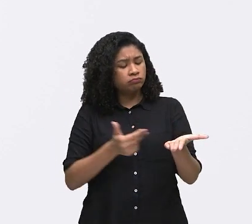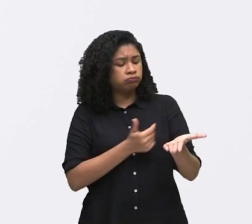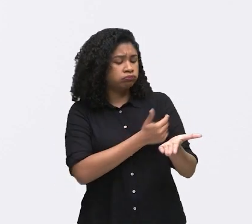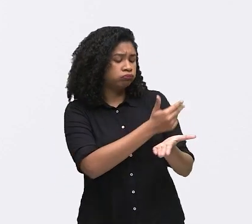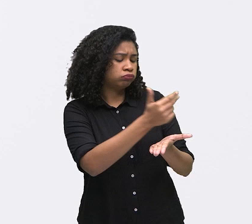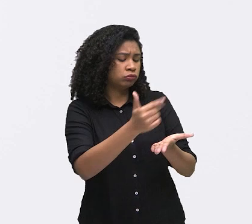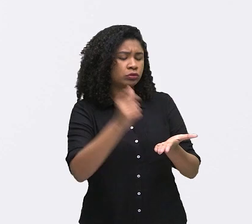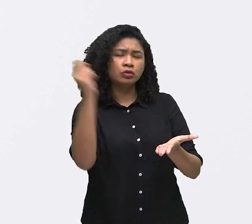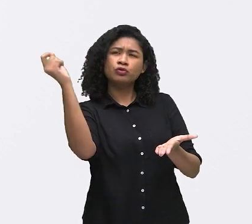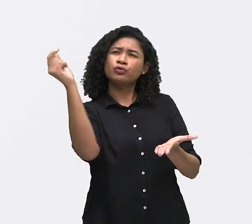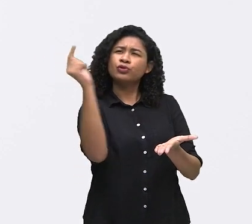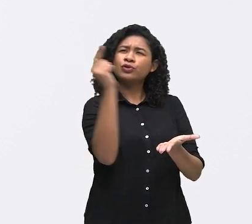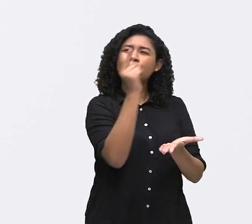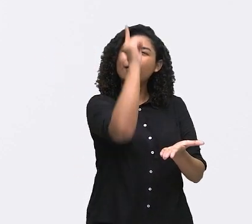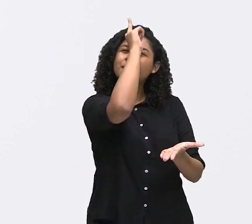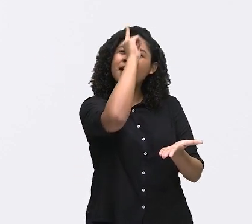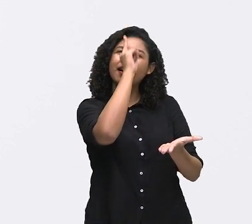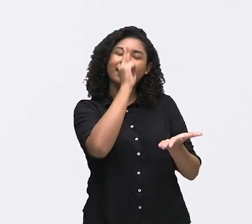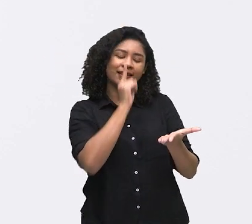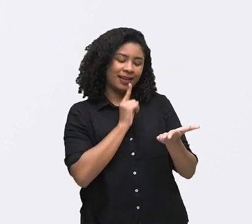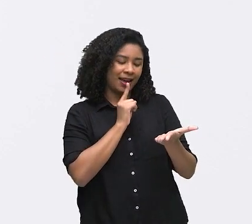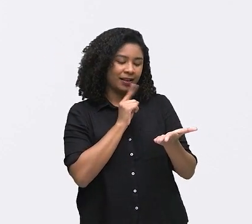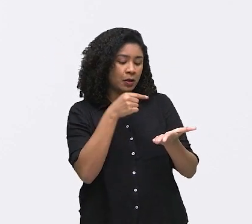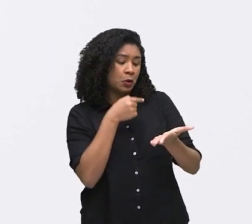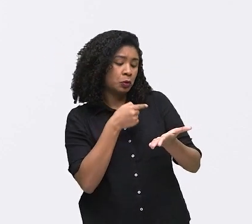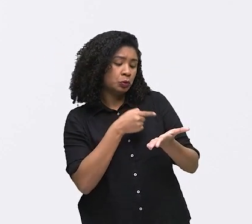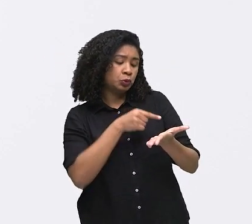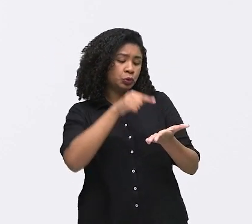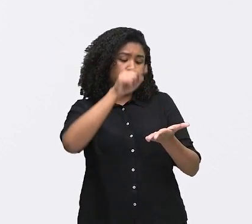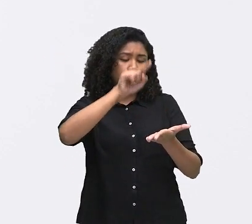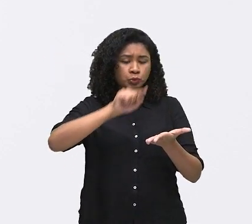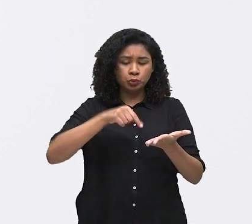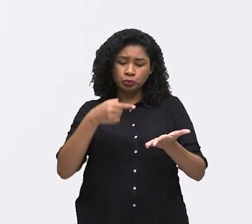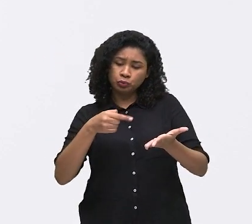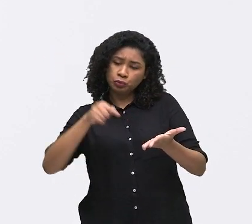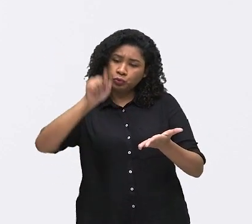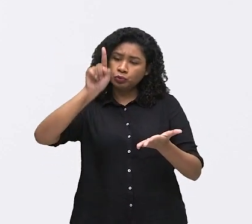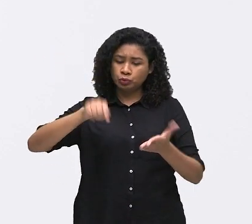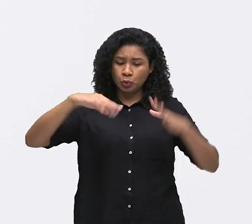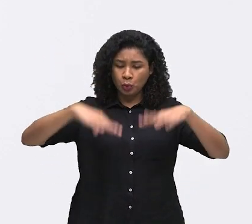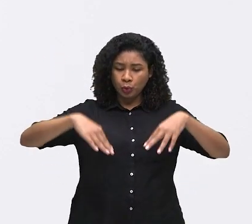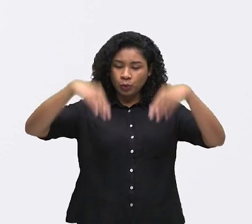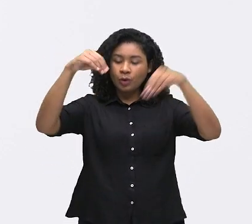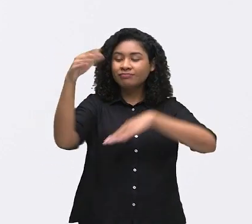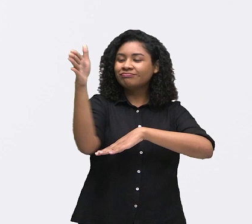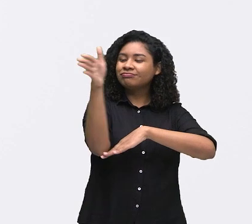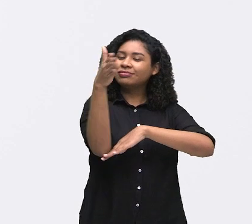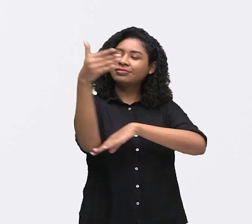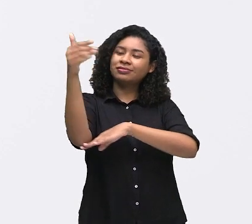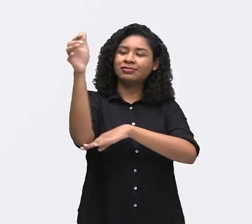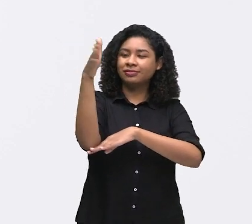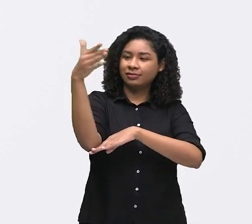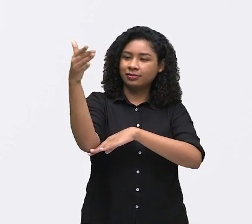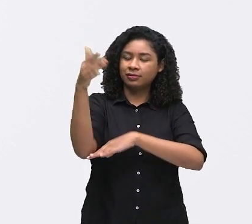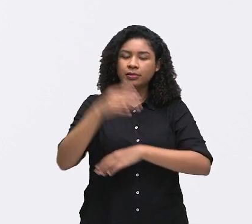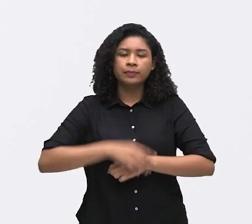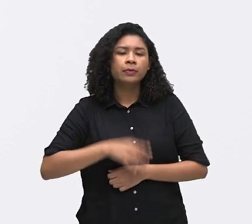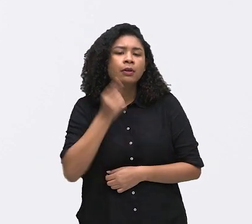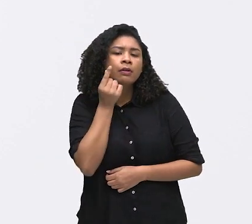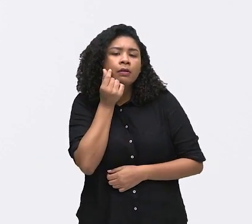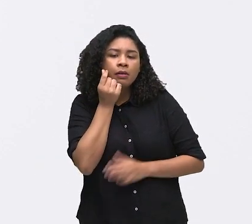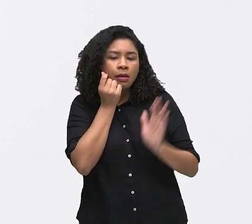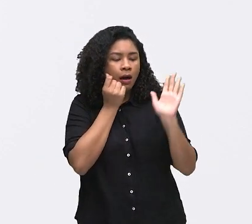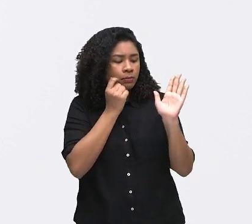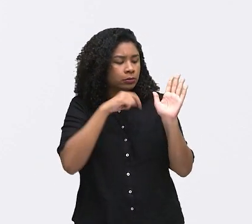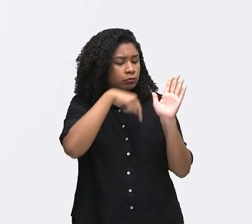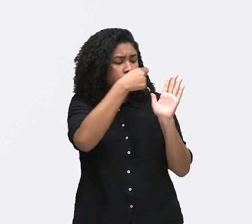5 ou 6 retas, é fácil fazer um castelo. Corro o lápis em torno da mão e me dou uma luva.